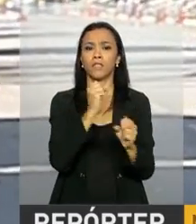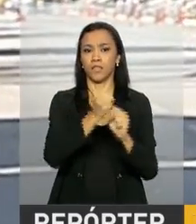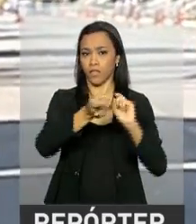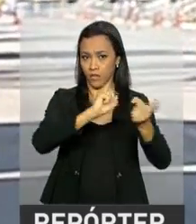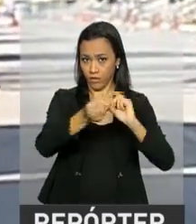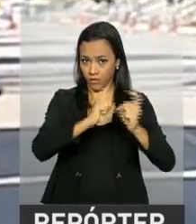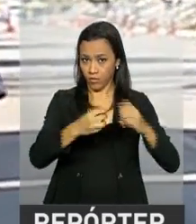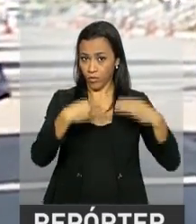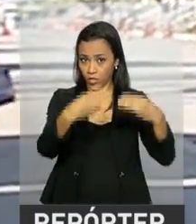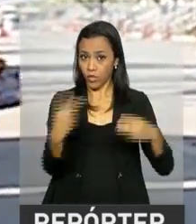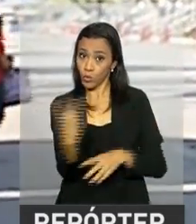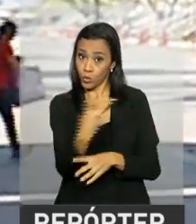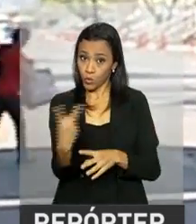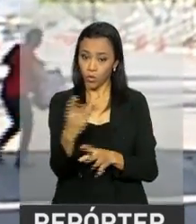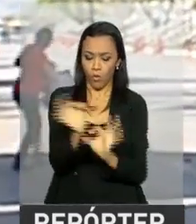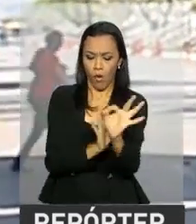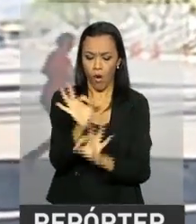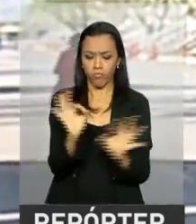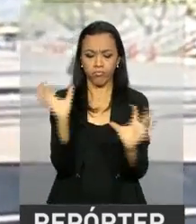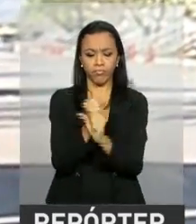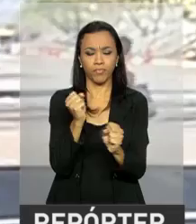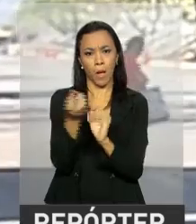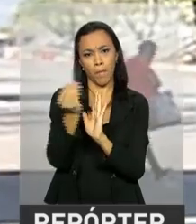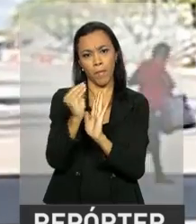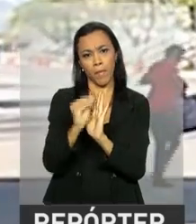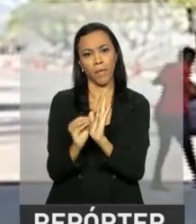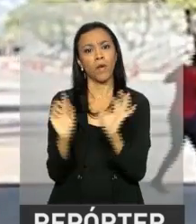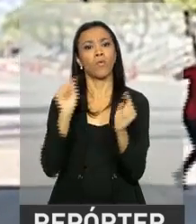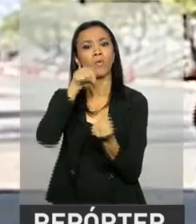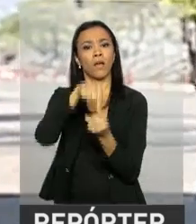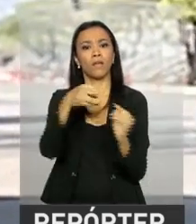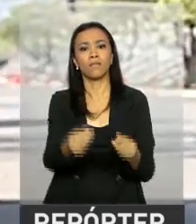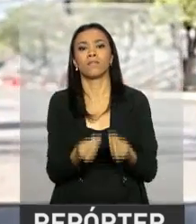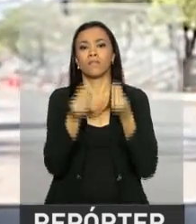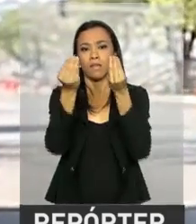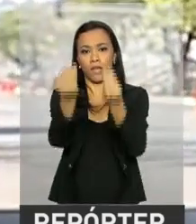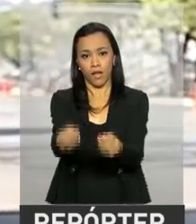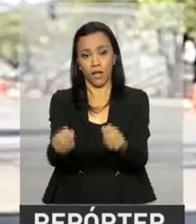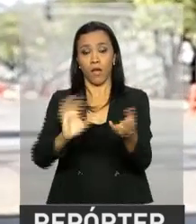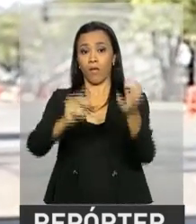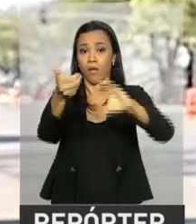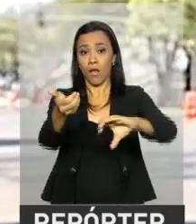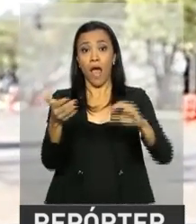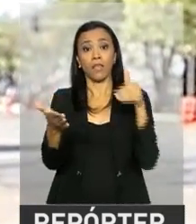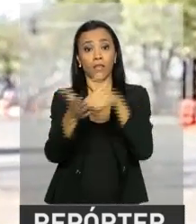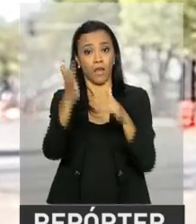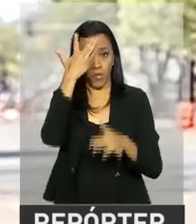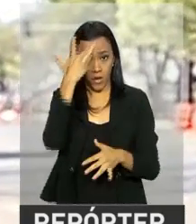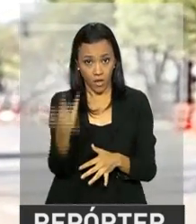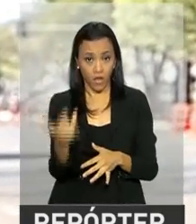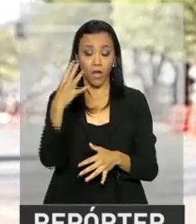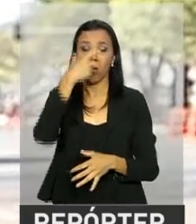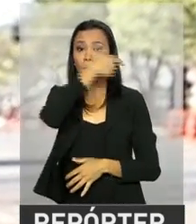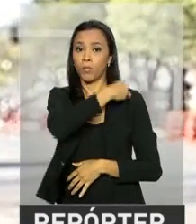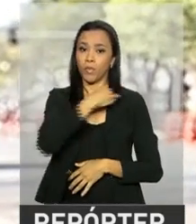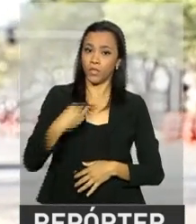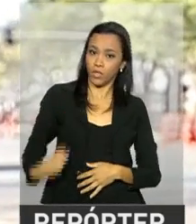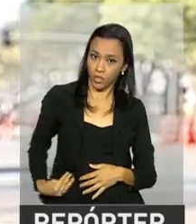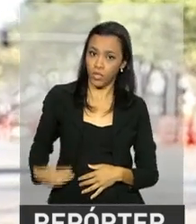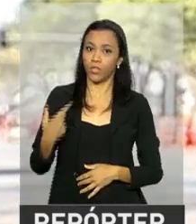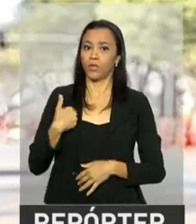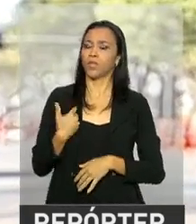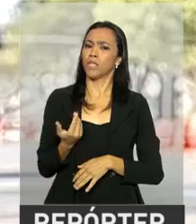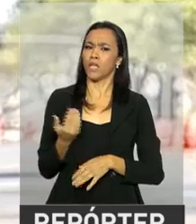orçamento da União para o ano que vem para entregá-lo ao congresso nacional até amanhã o ministro da Fazenda Henrique Meireles tem dito nas